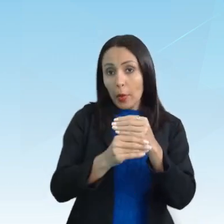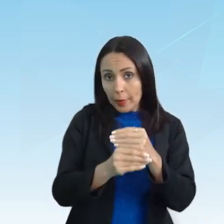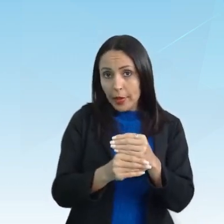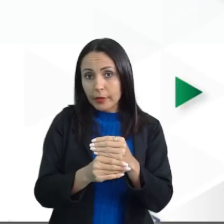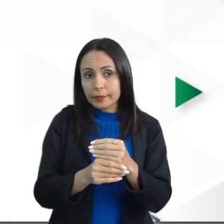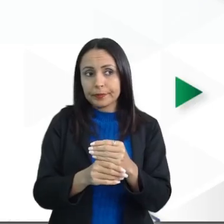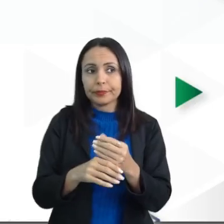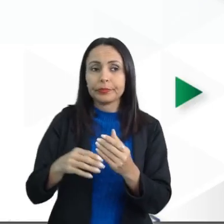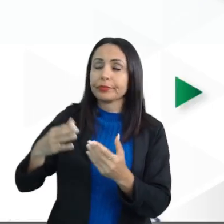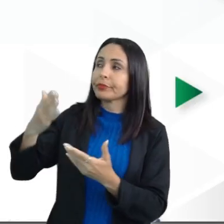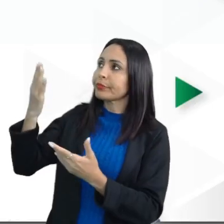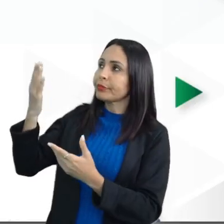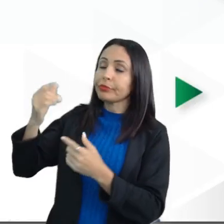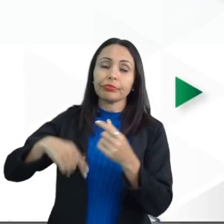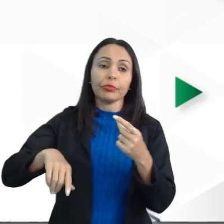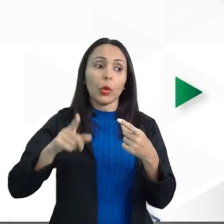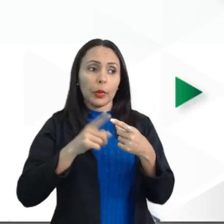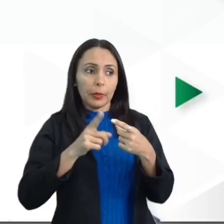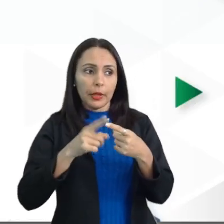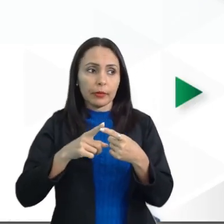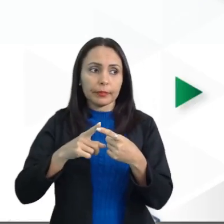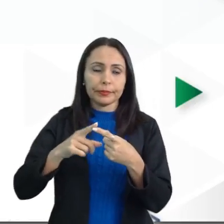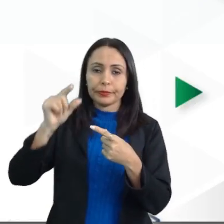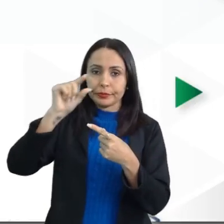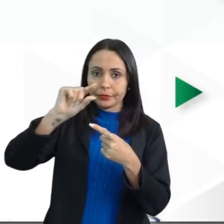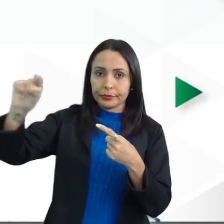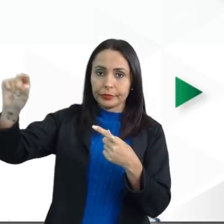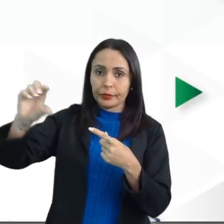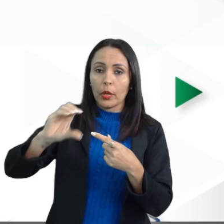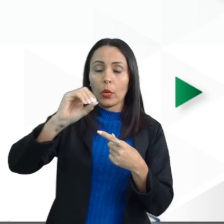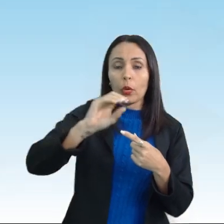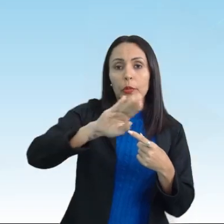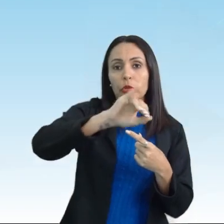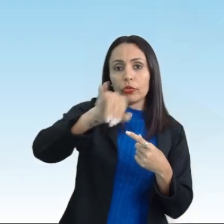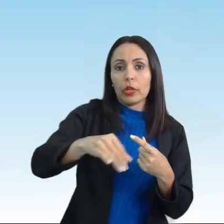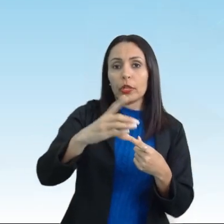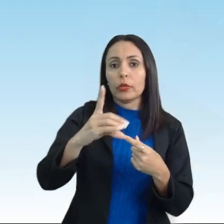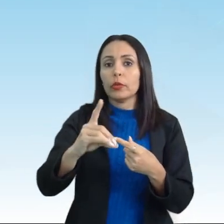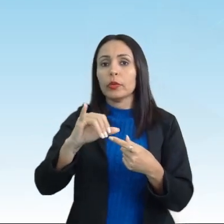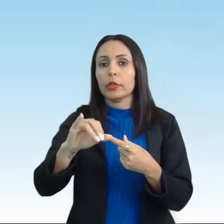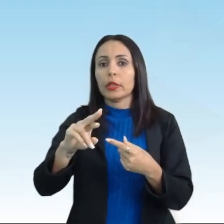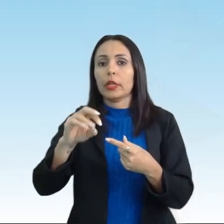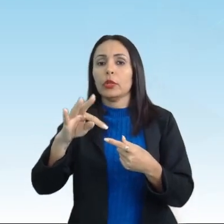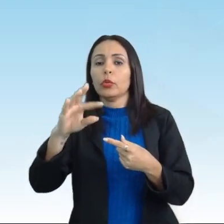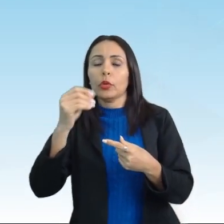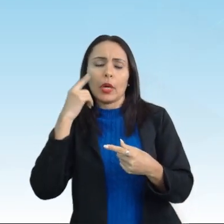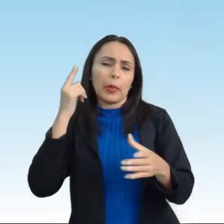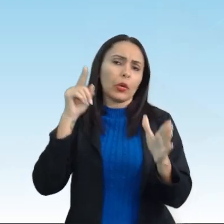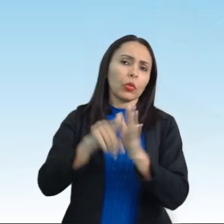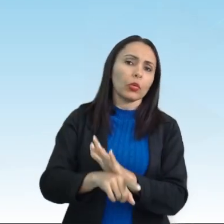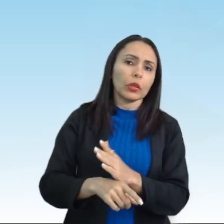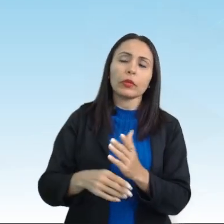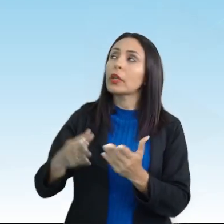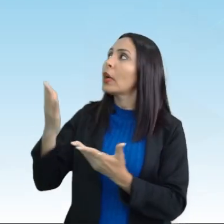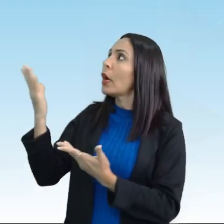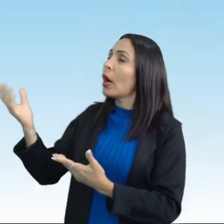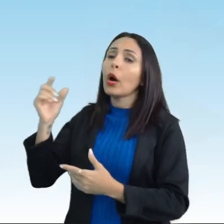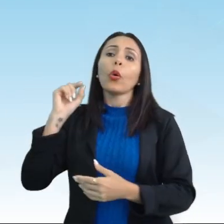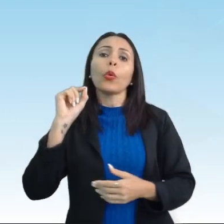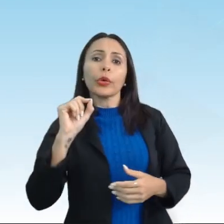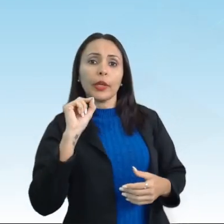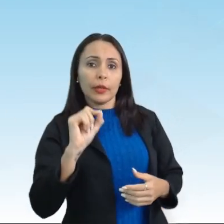viu o sorvete, objeto direto. A pergunta que nós fazemos comumente é o